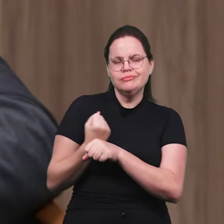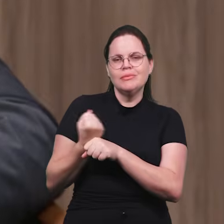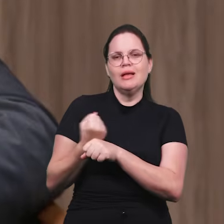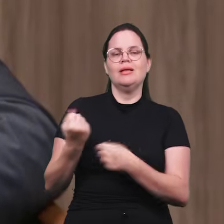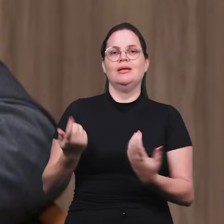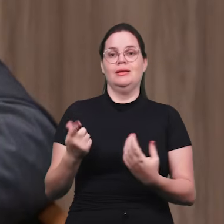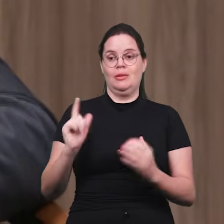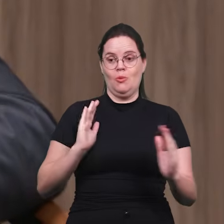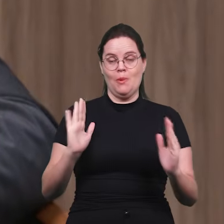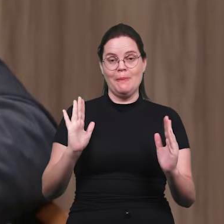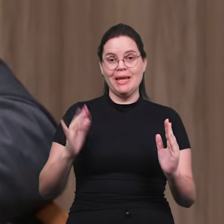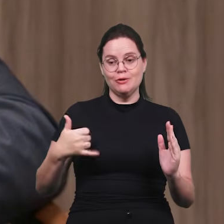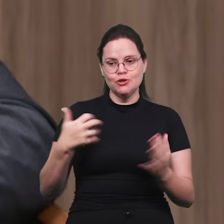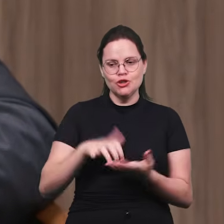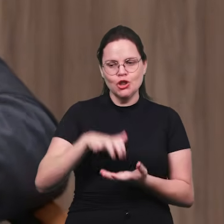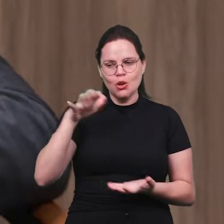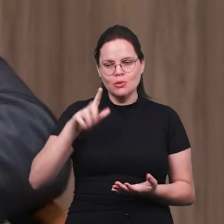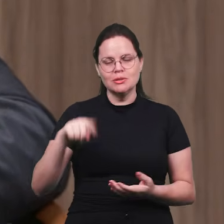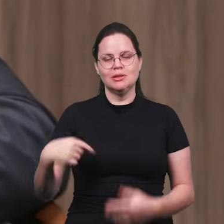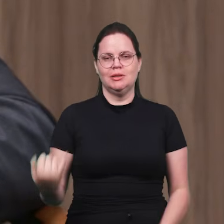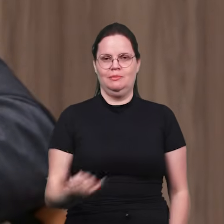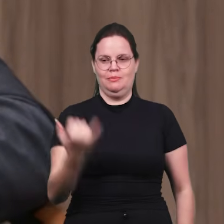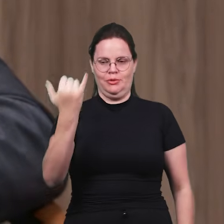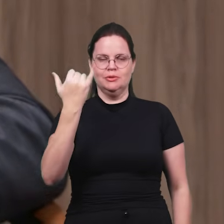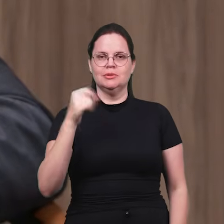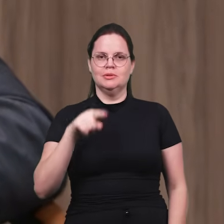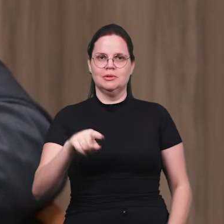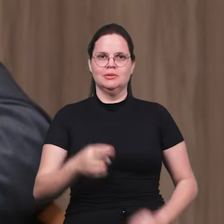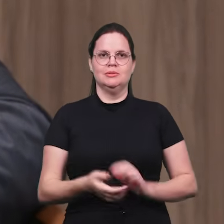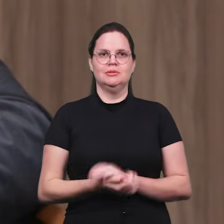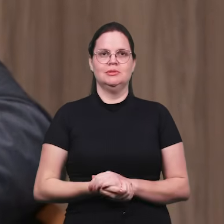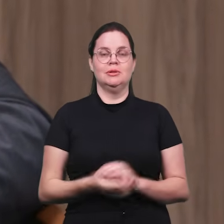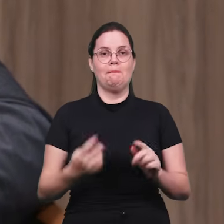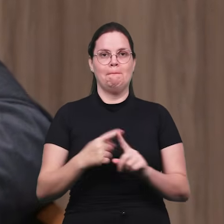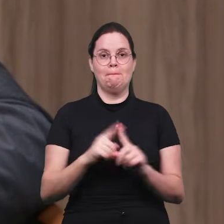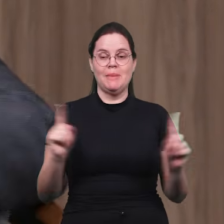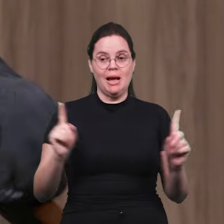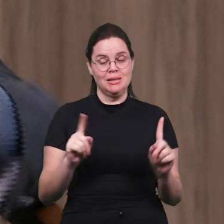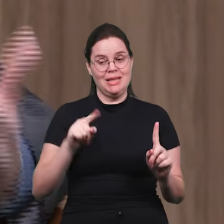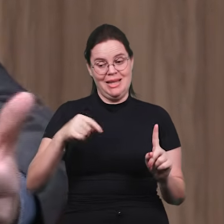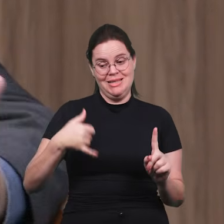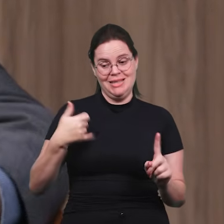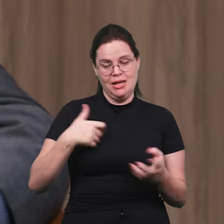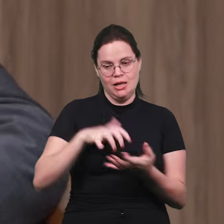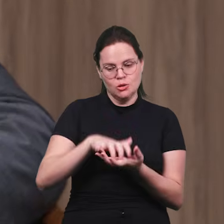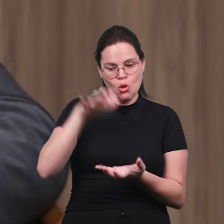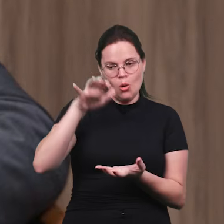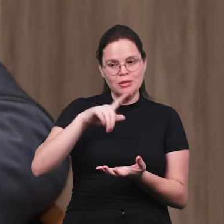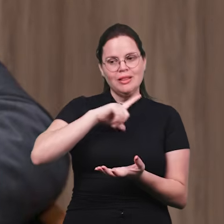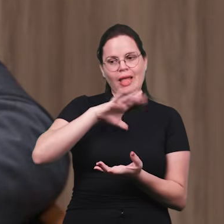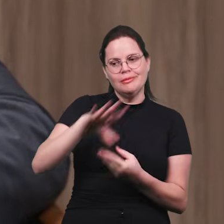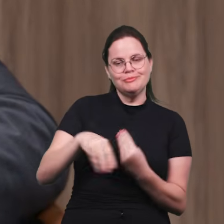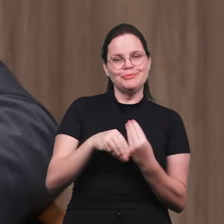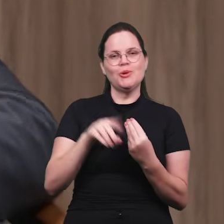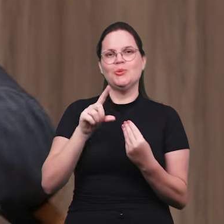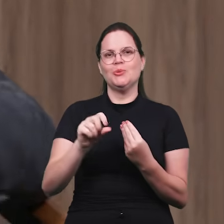uma fase da vida extremamente relevante, importante, mas que junto dela vem uma série